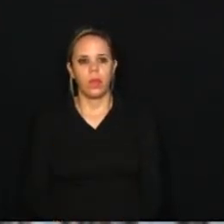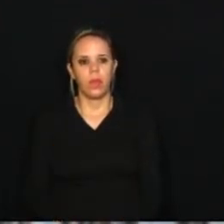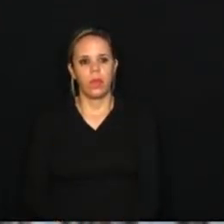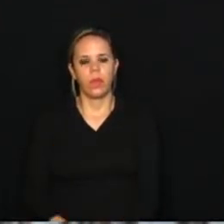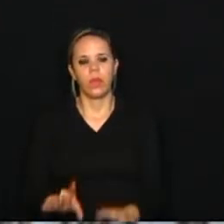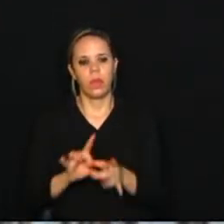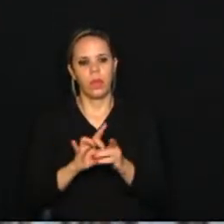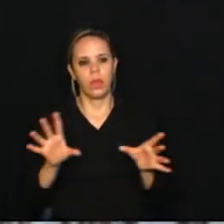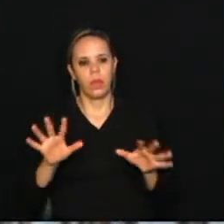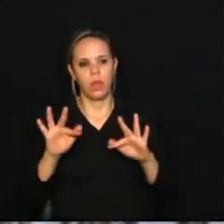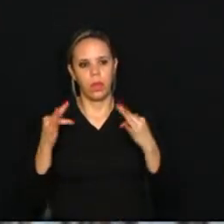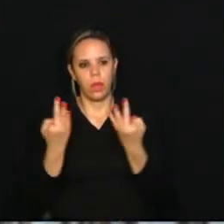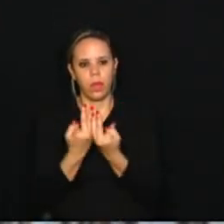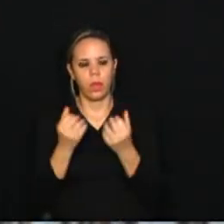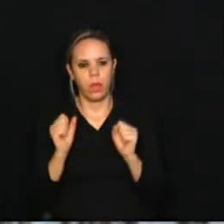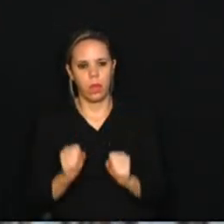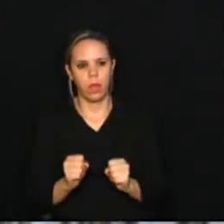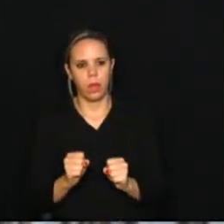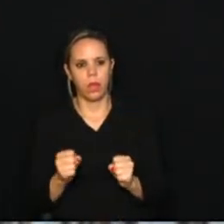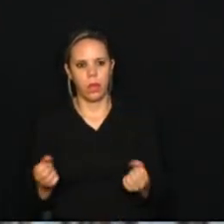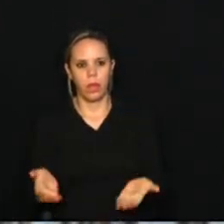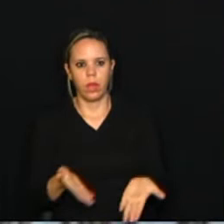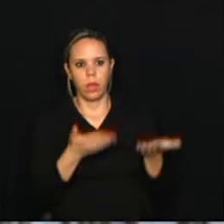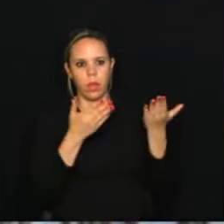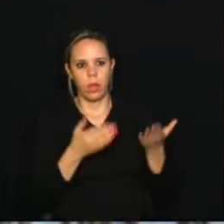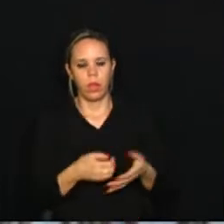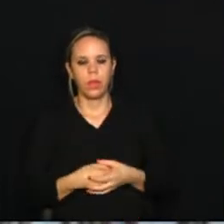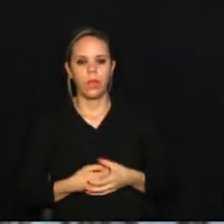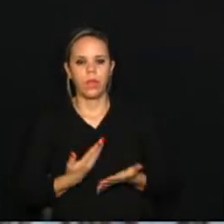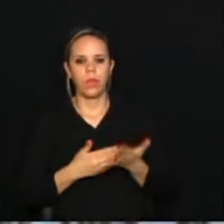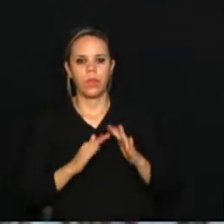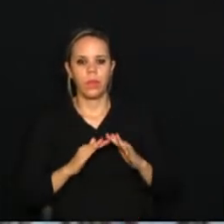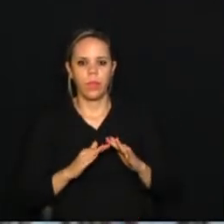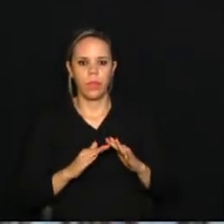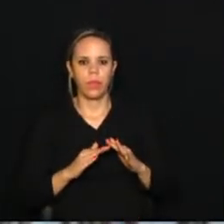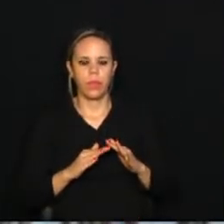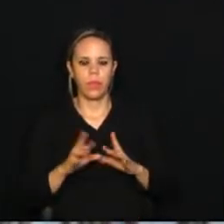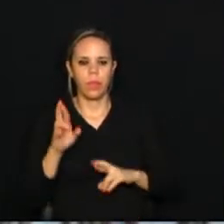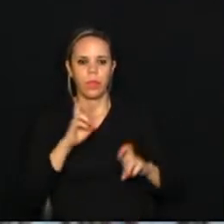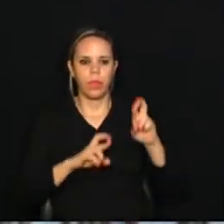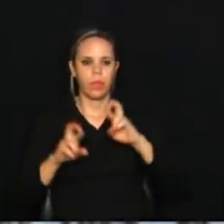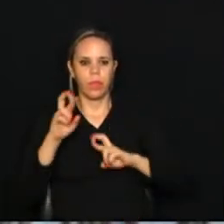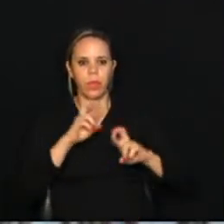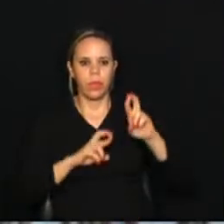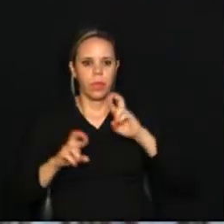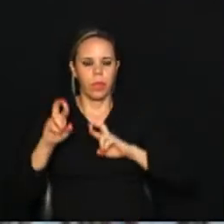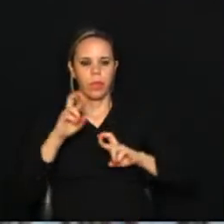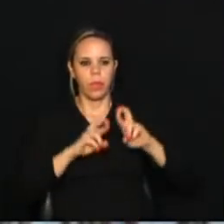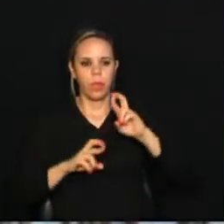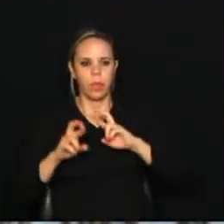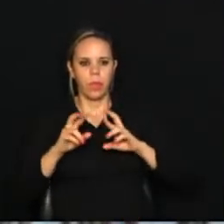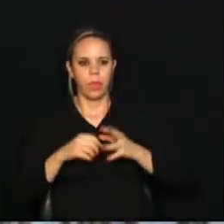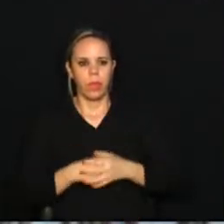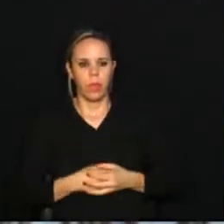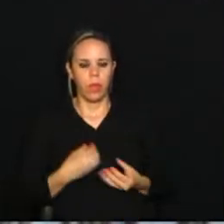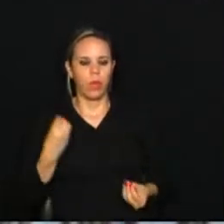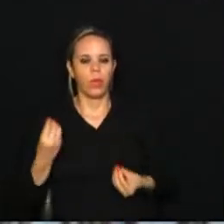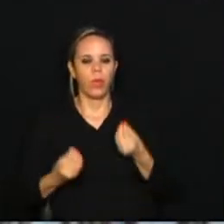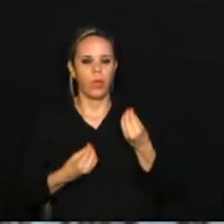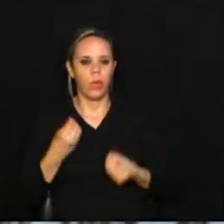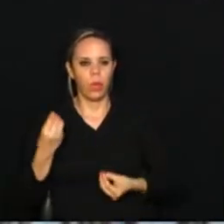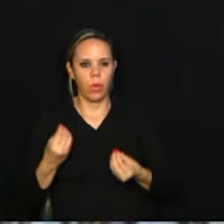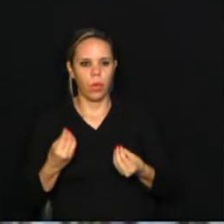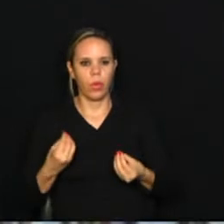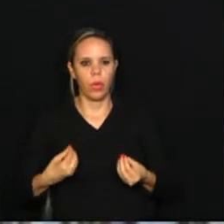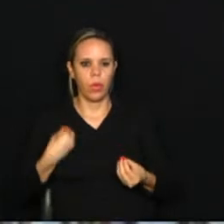liberamos que as famílias pudessem ir na escola para verificar como elas